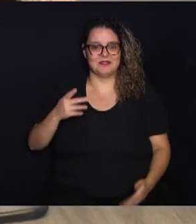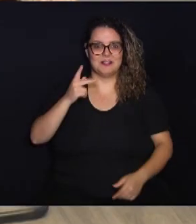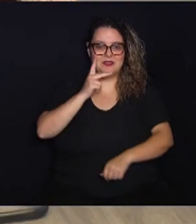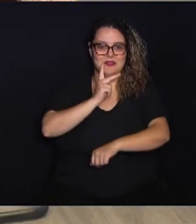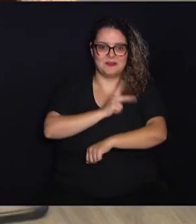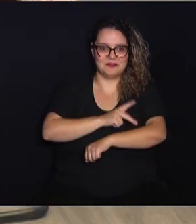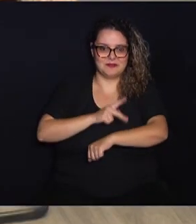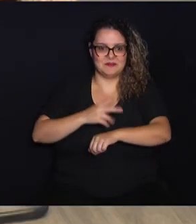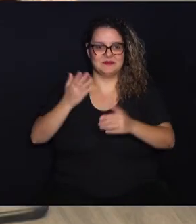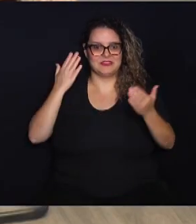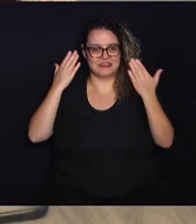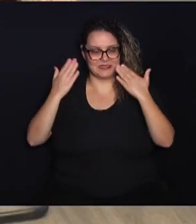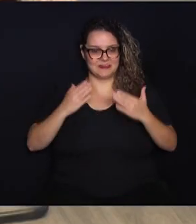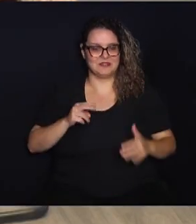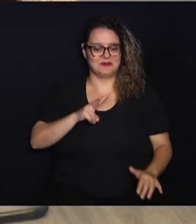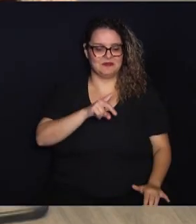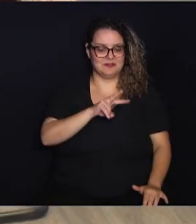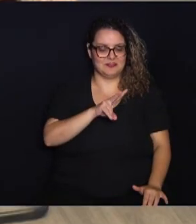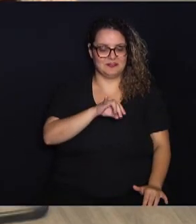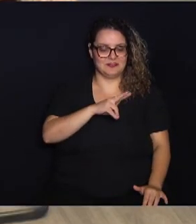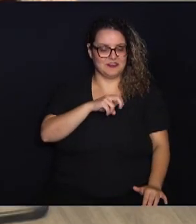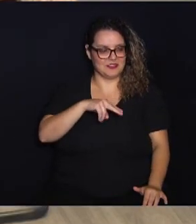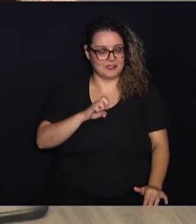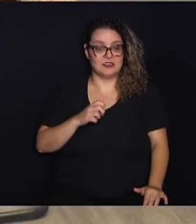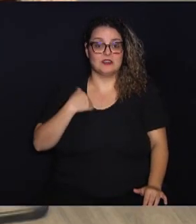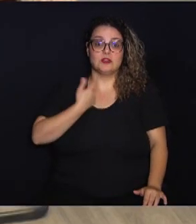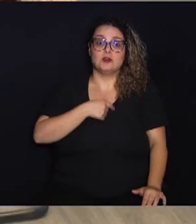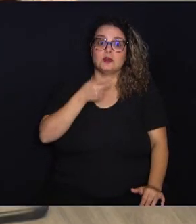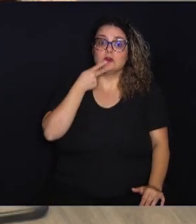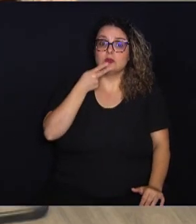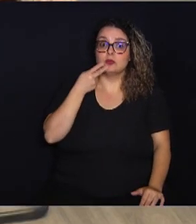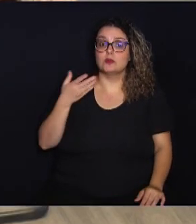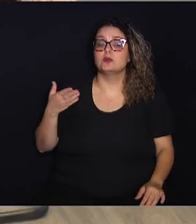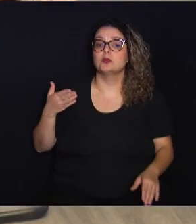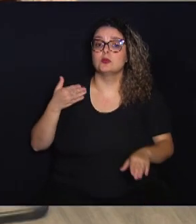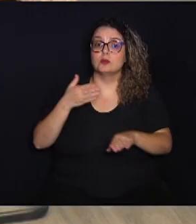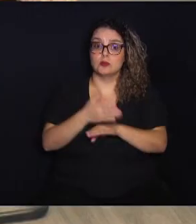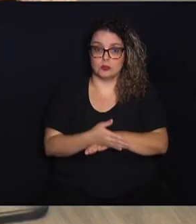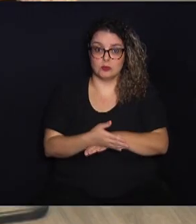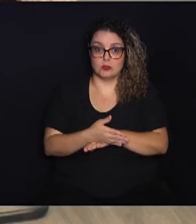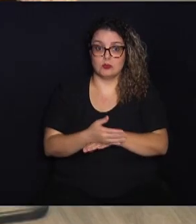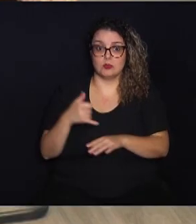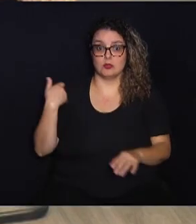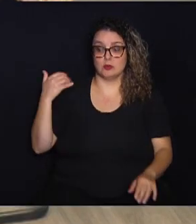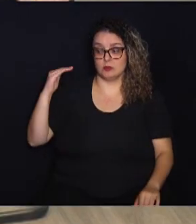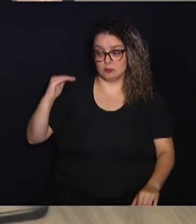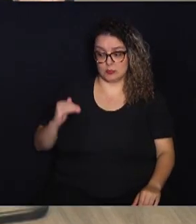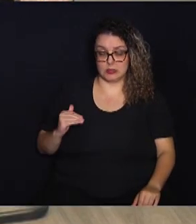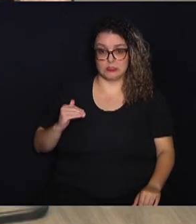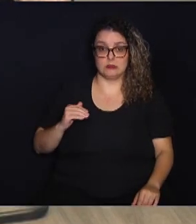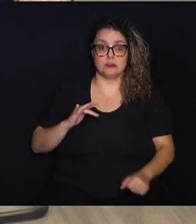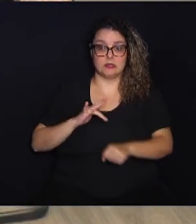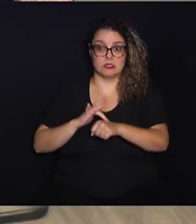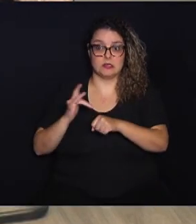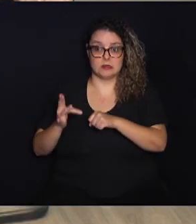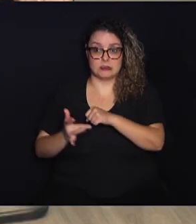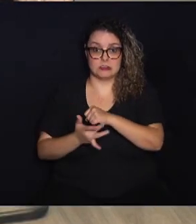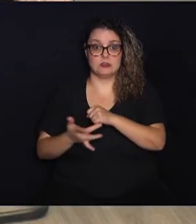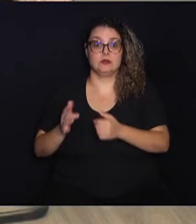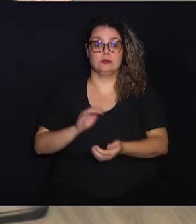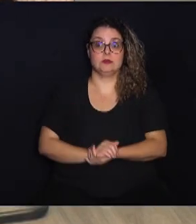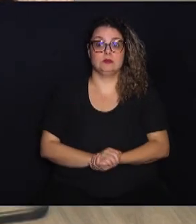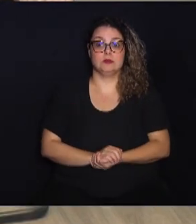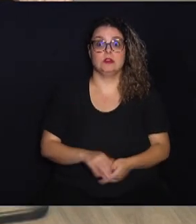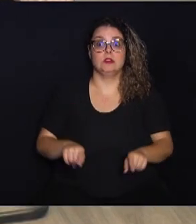Viviane Secato. Nós estamos falando, gente, sobre o acesso de menores nas redes sociais, né,